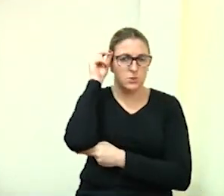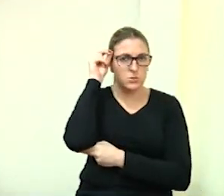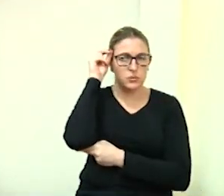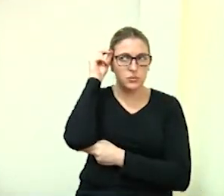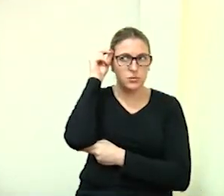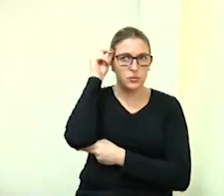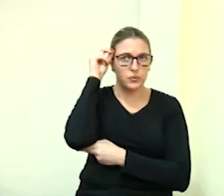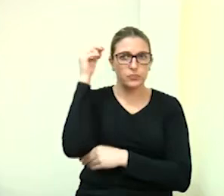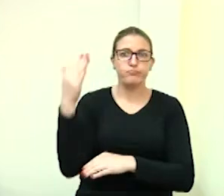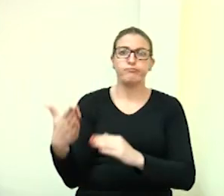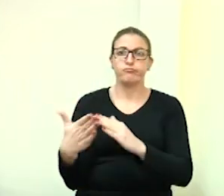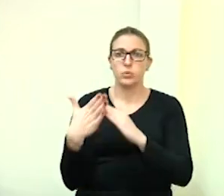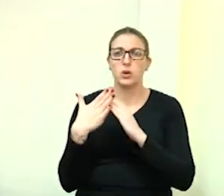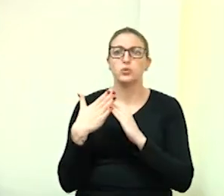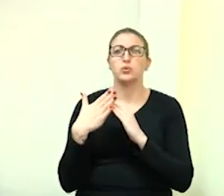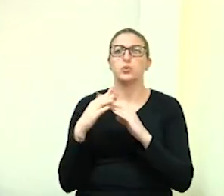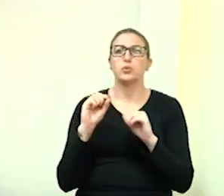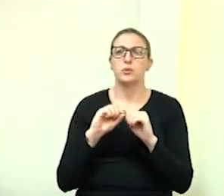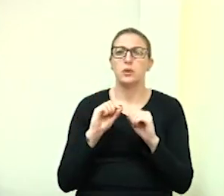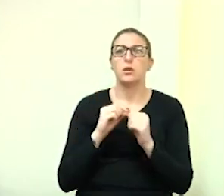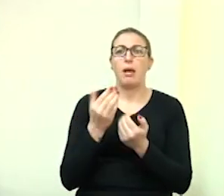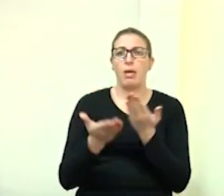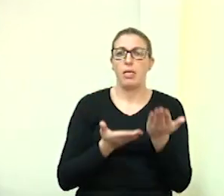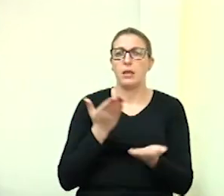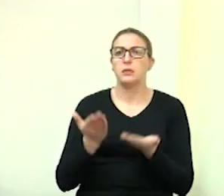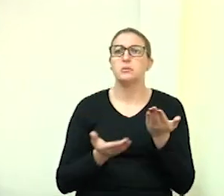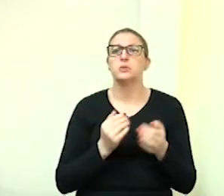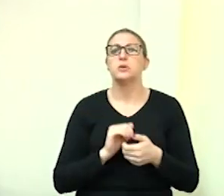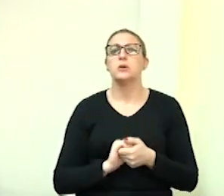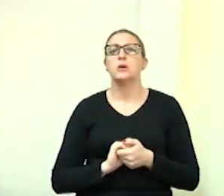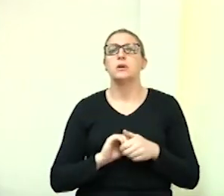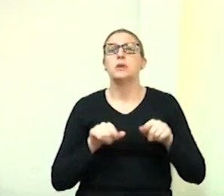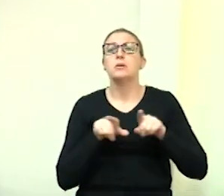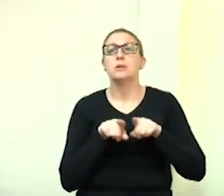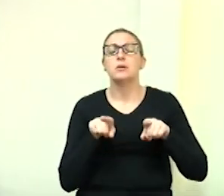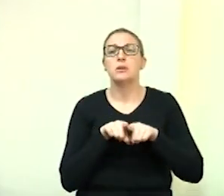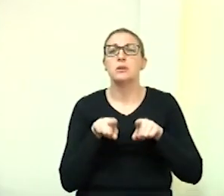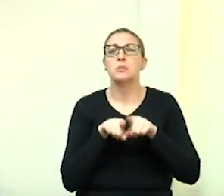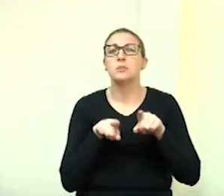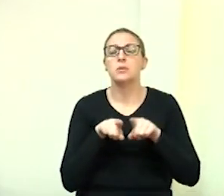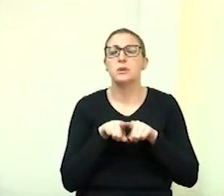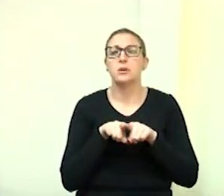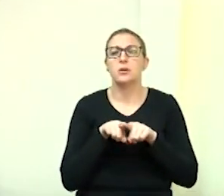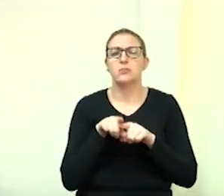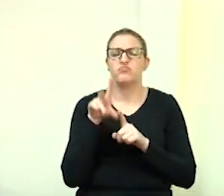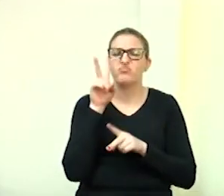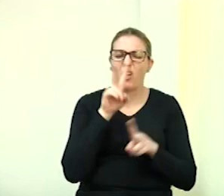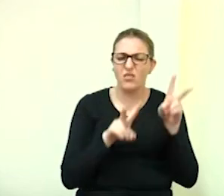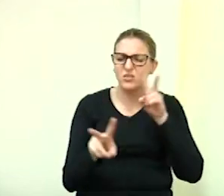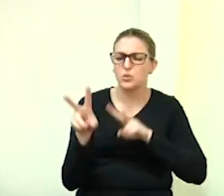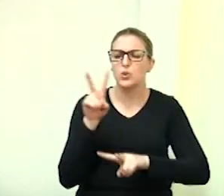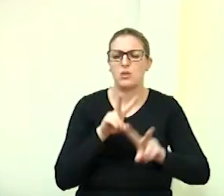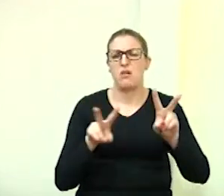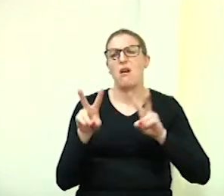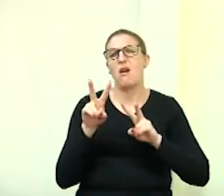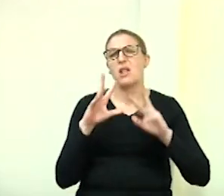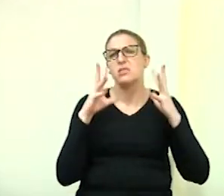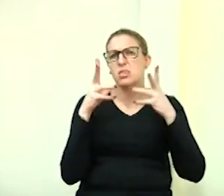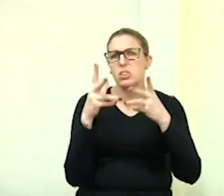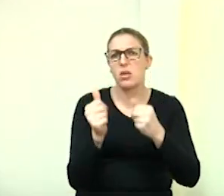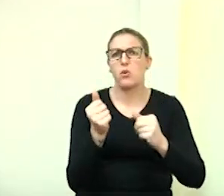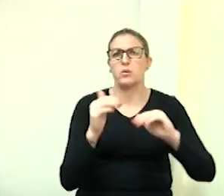nos atenda e que também dê uma uma uma vistoriada em todas as praças